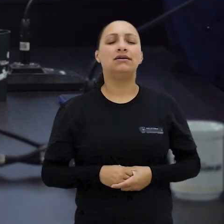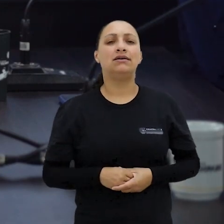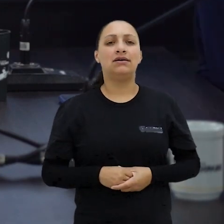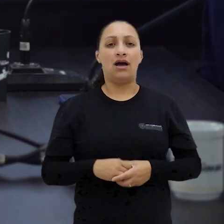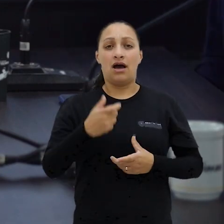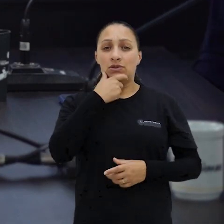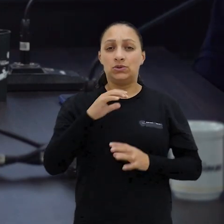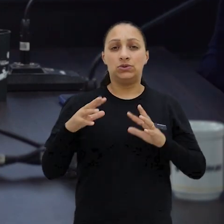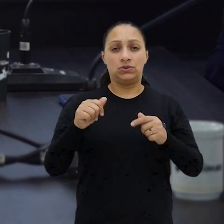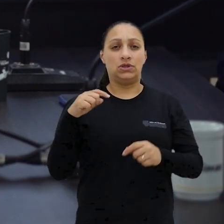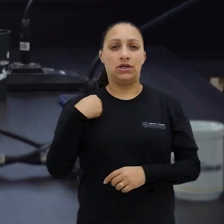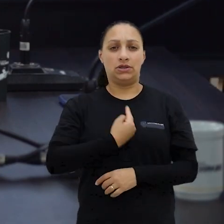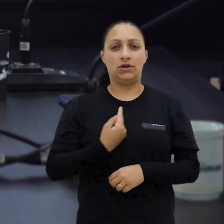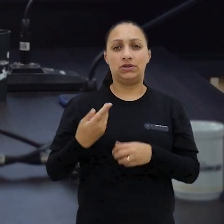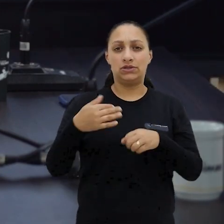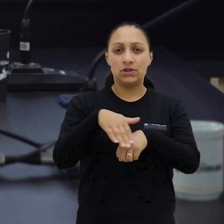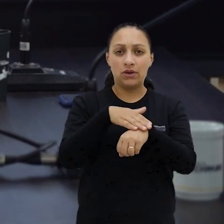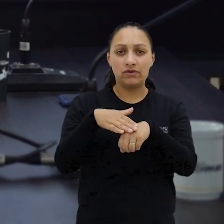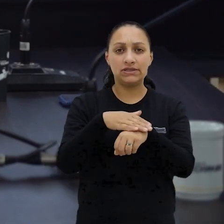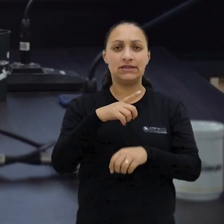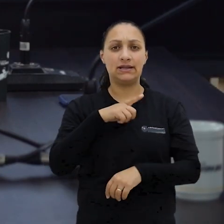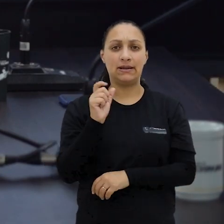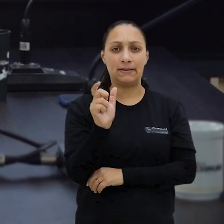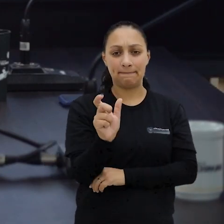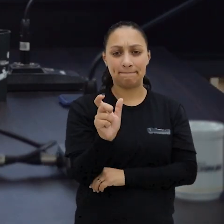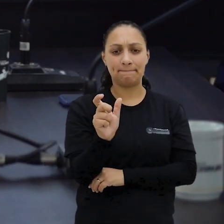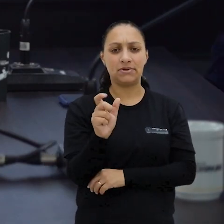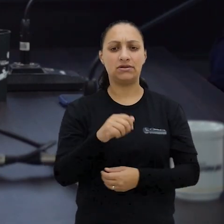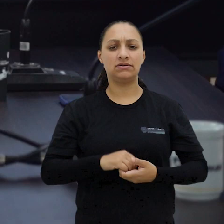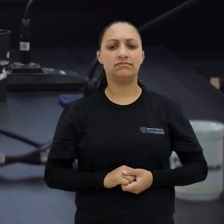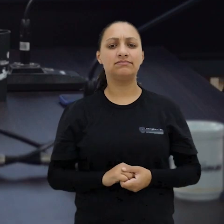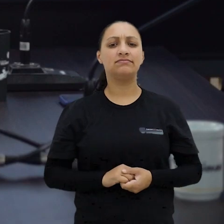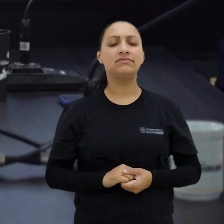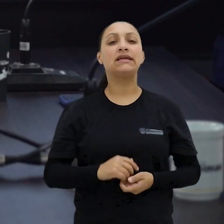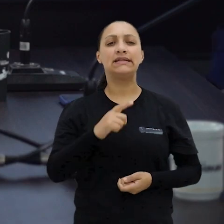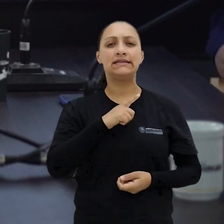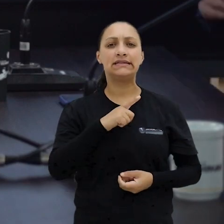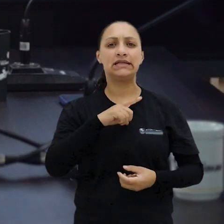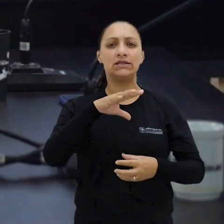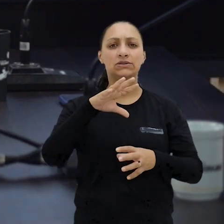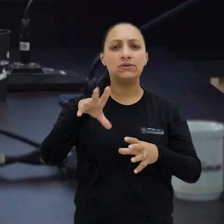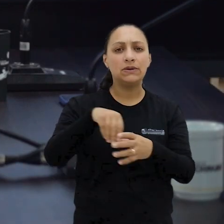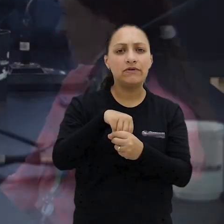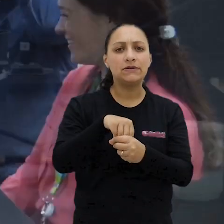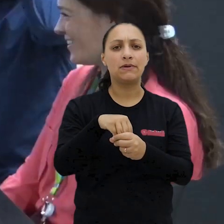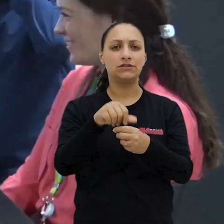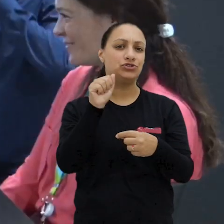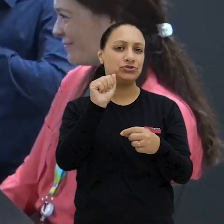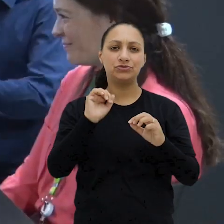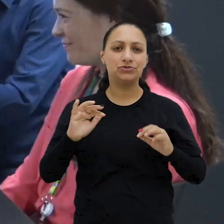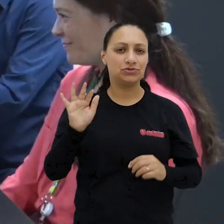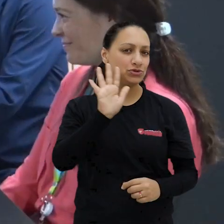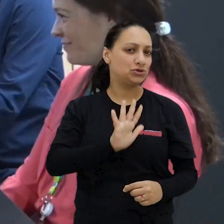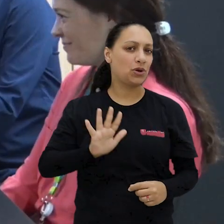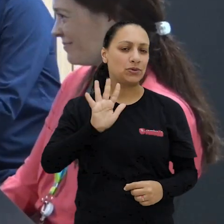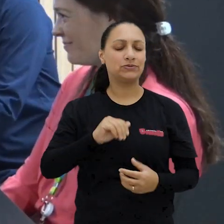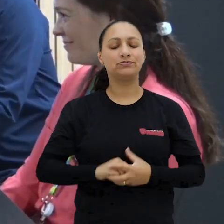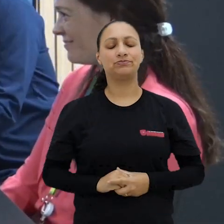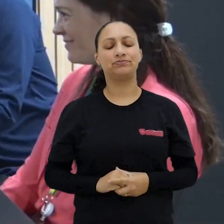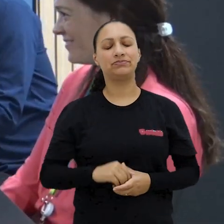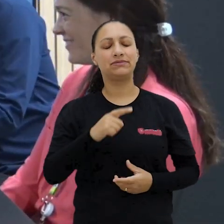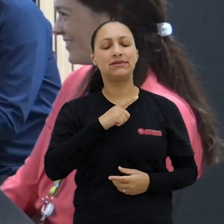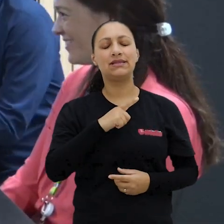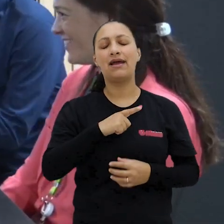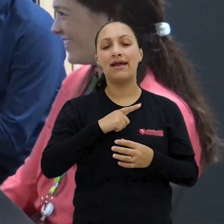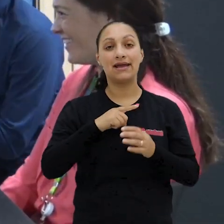a gente tá falando aqui tem a ver com essa palavrinha, né? Com essa pequena coisinha que faz parte do todo, né? E tem